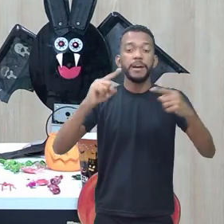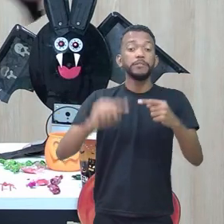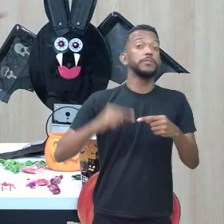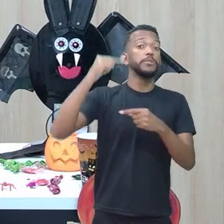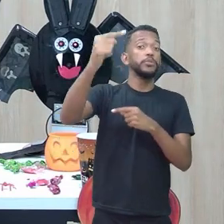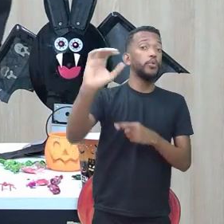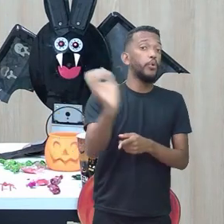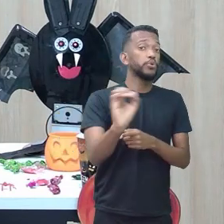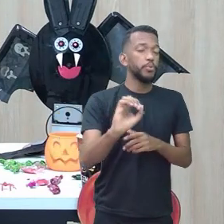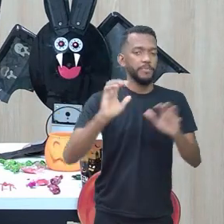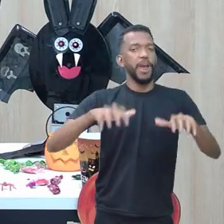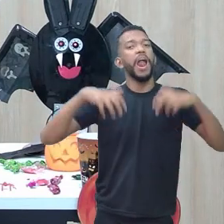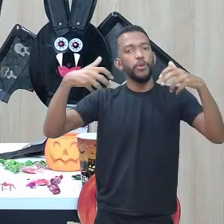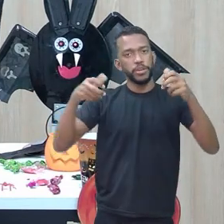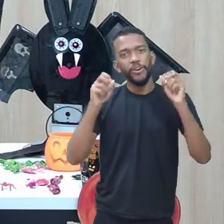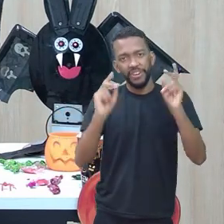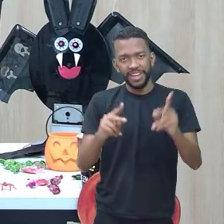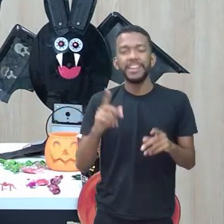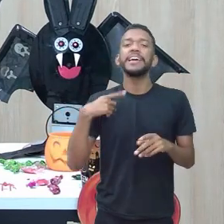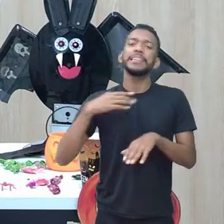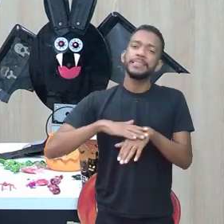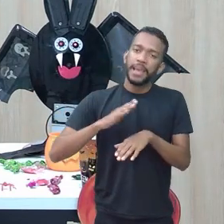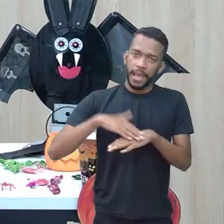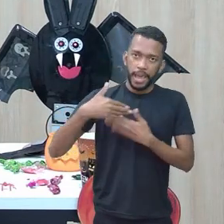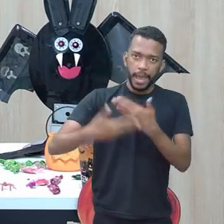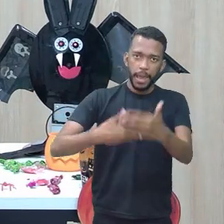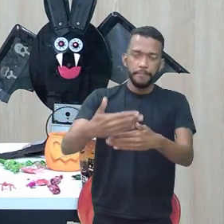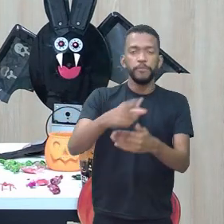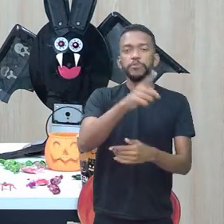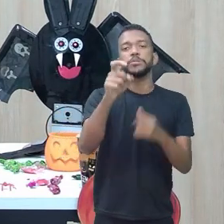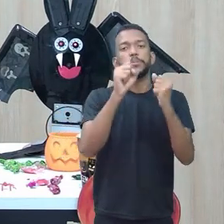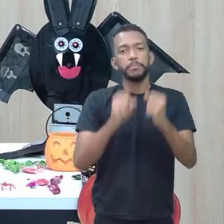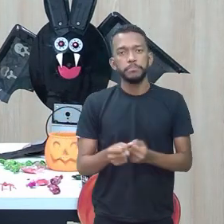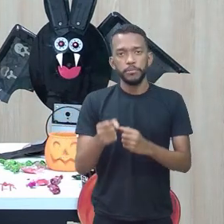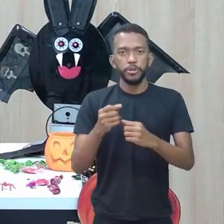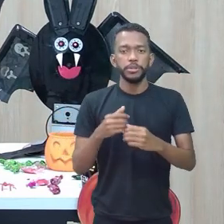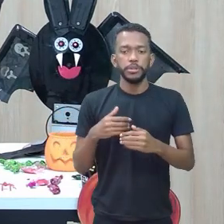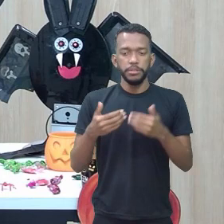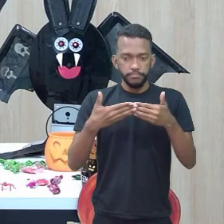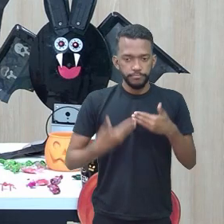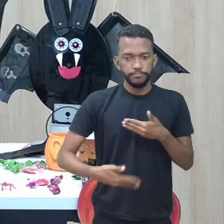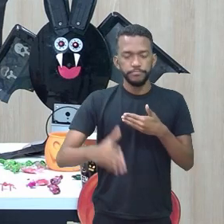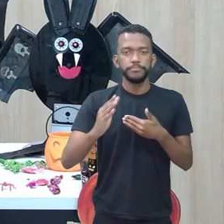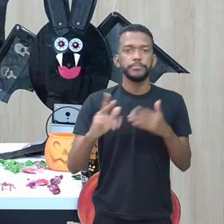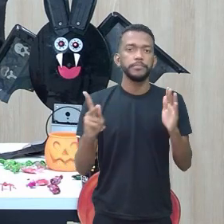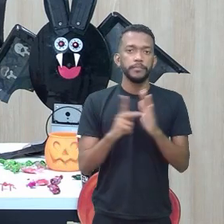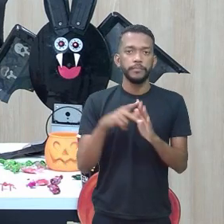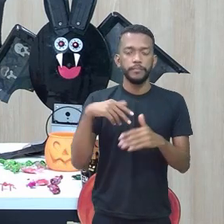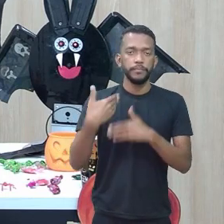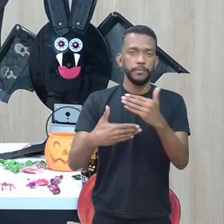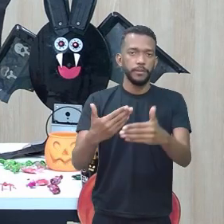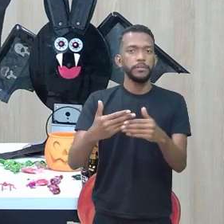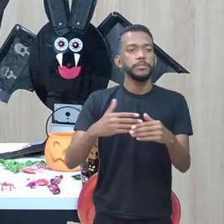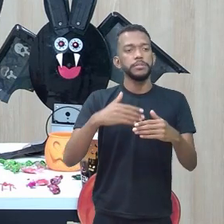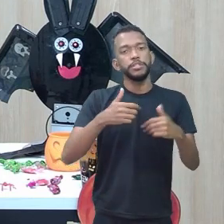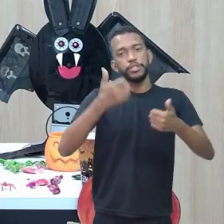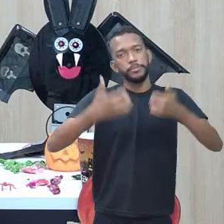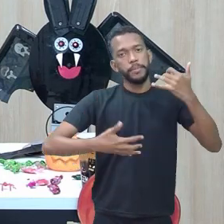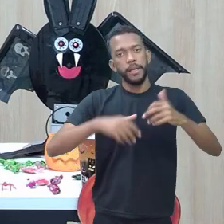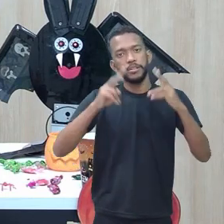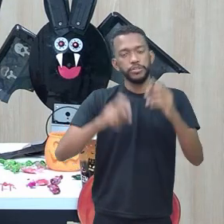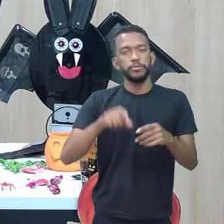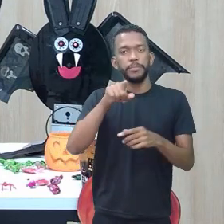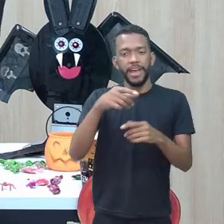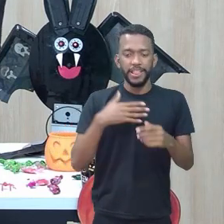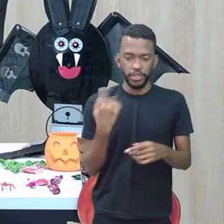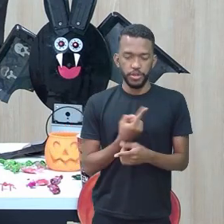outubro. Ou seja, tem tempo de você desenvolver com o professor em sala, o professor desenvolver em cima dessa temática, dessa